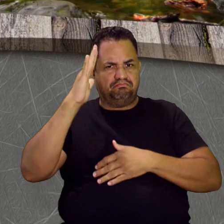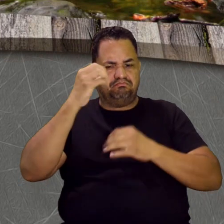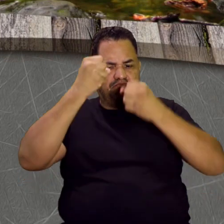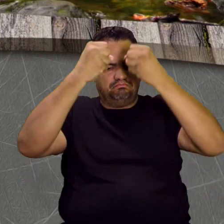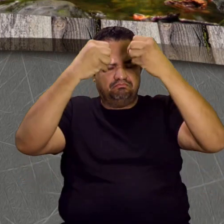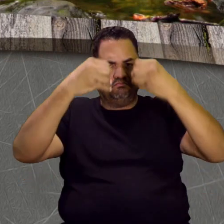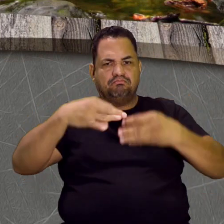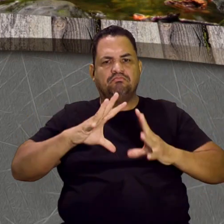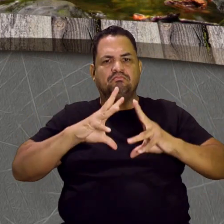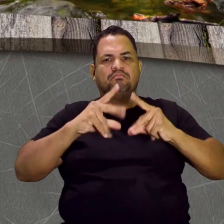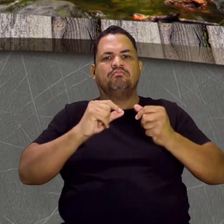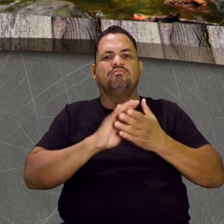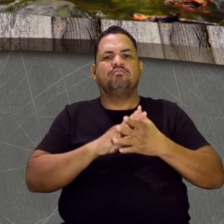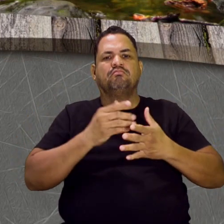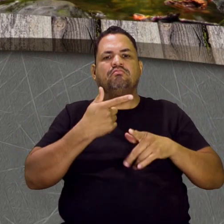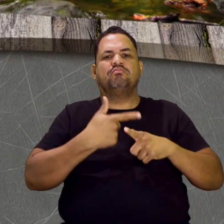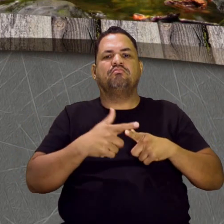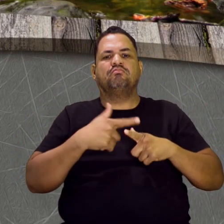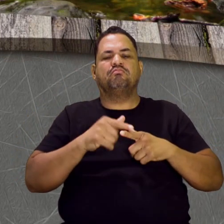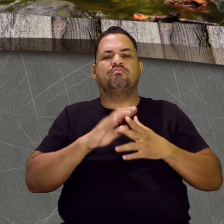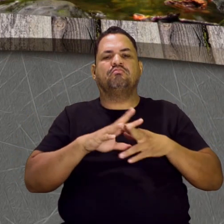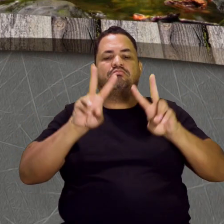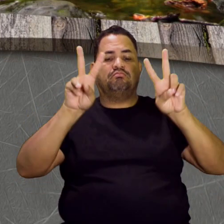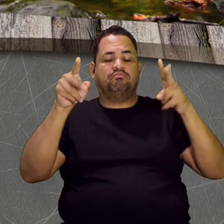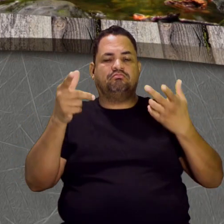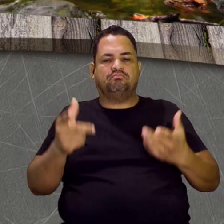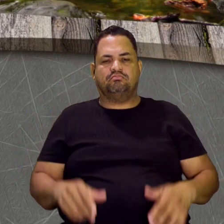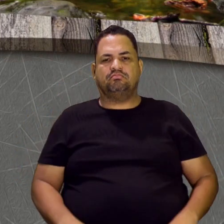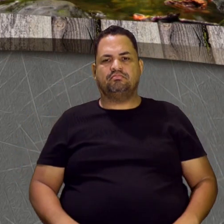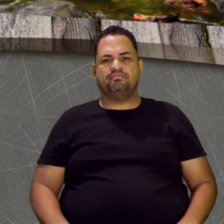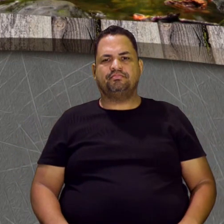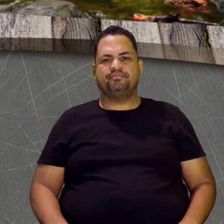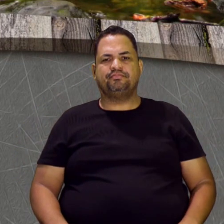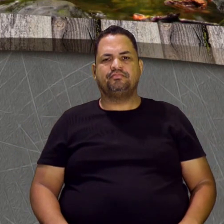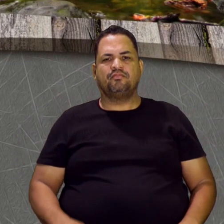explique realmente todos os problemas daquele tema, né? Então,